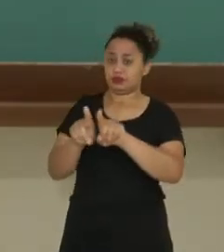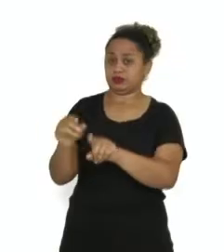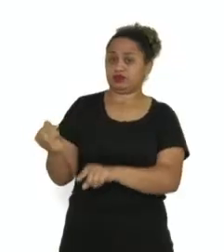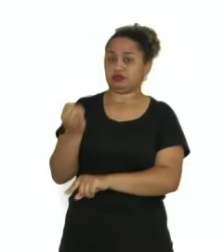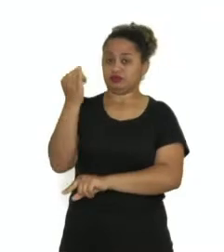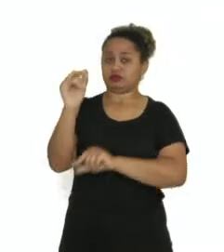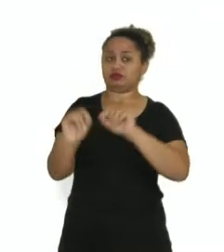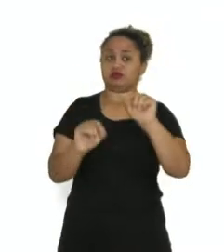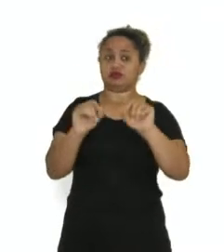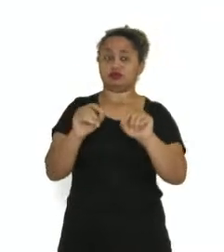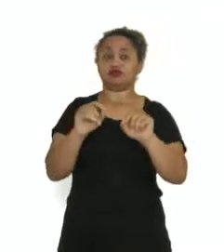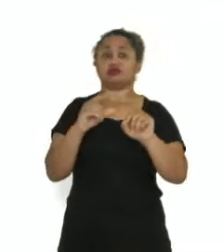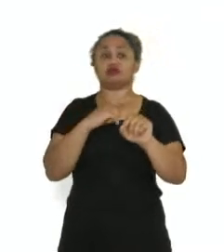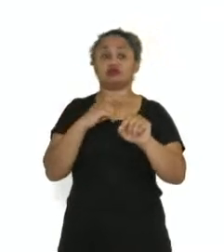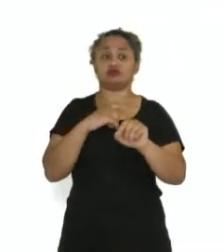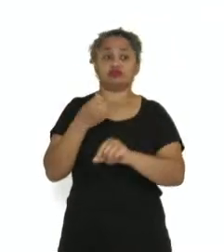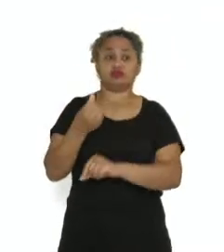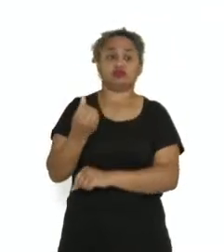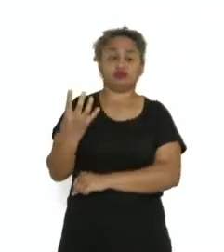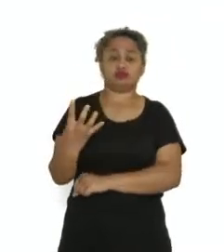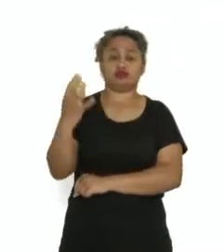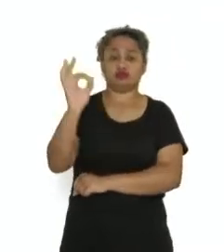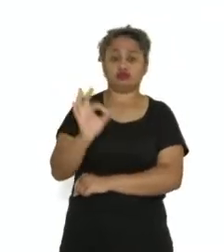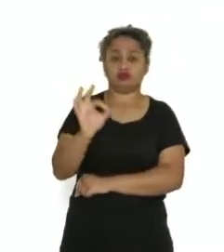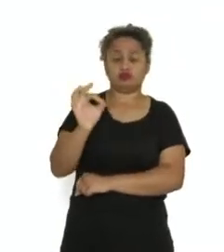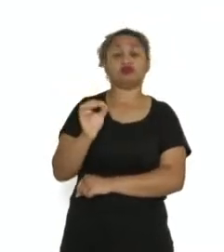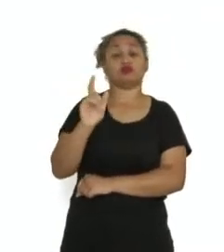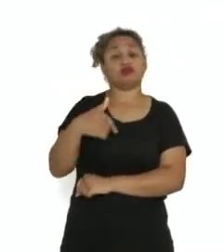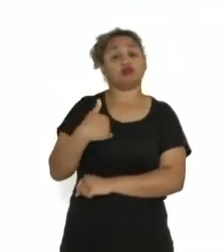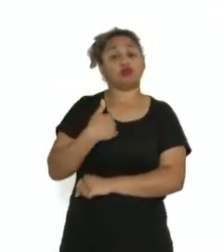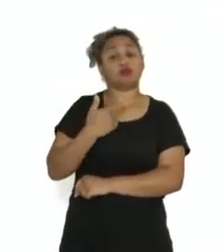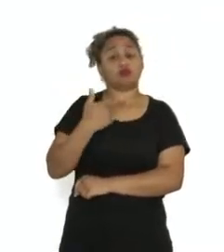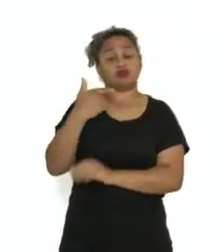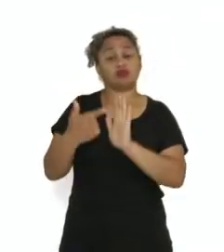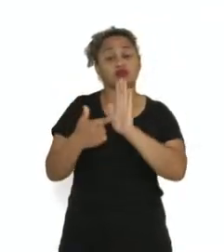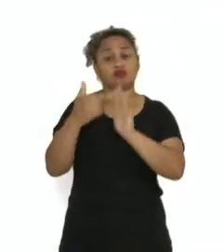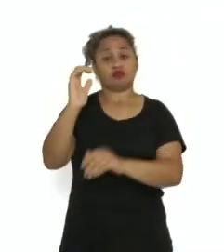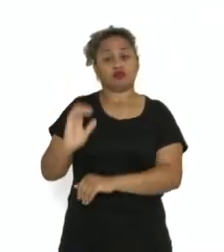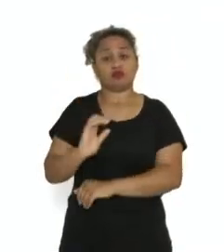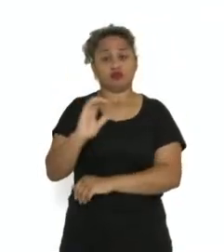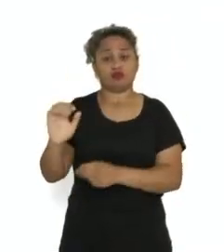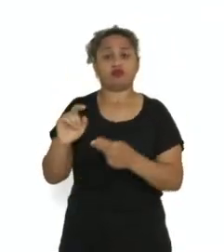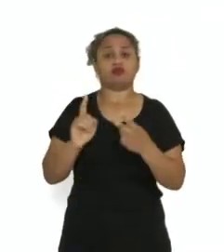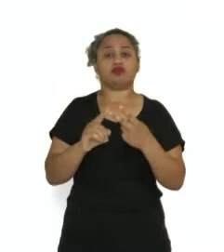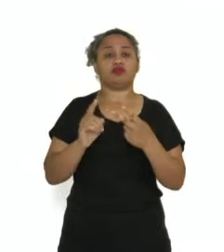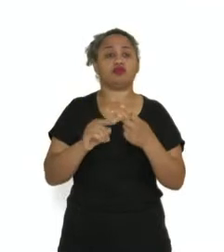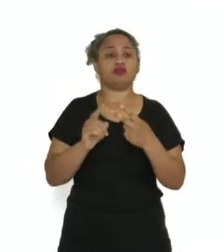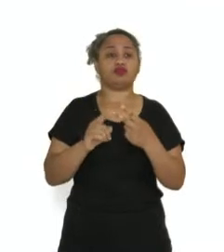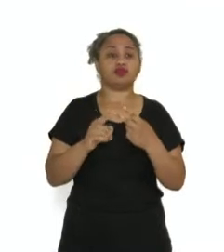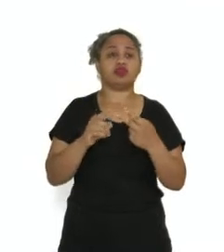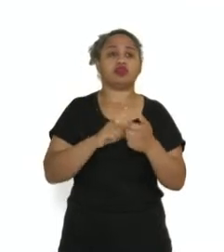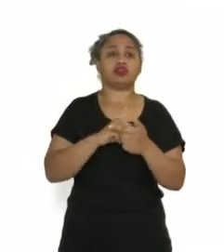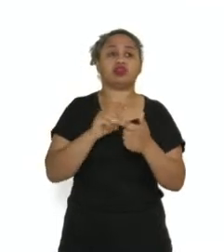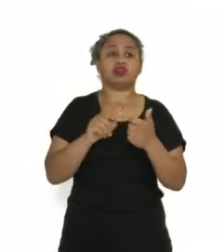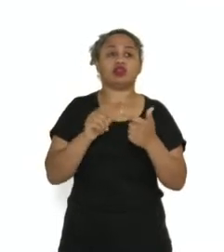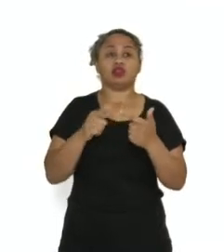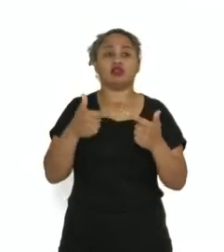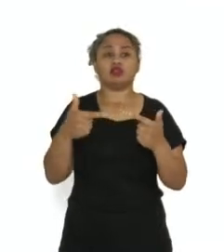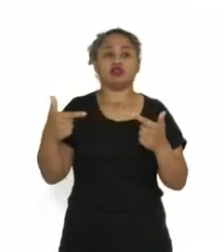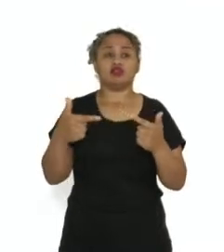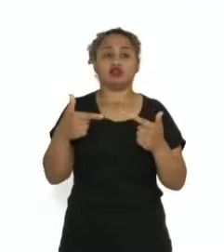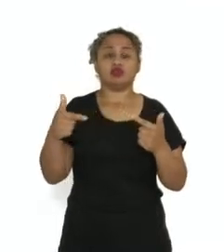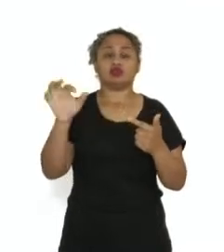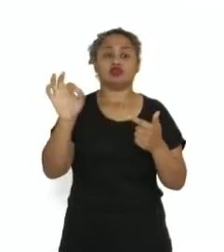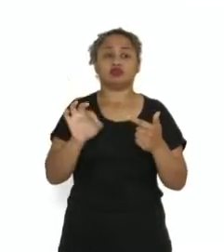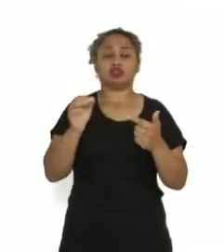de 64% se declarando como católico, daí nós vamos ter cerca de 22% aqui os